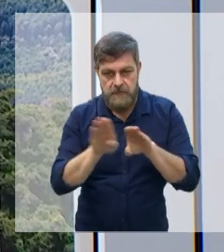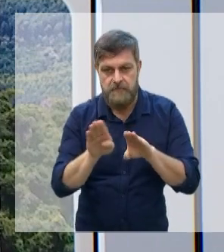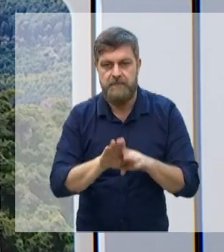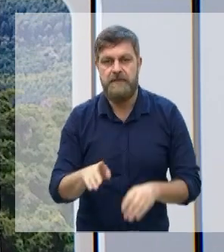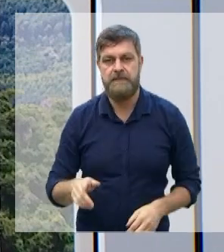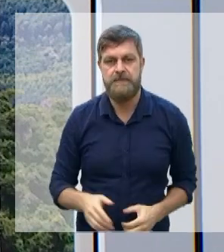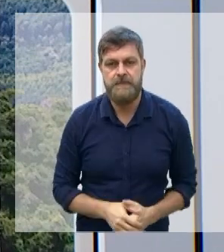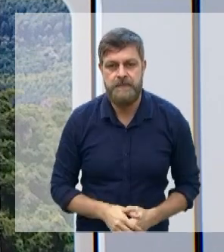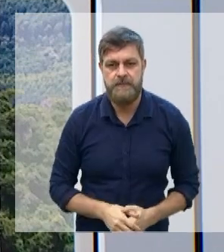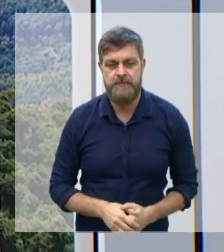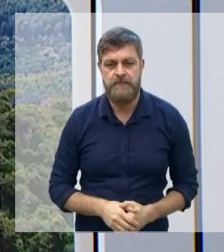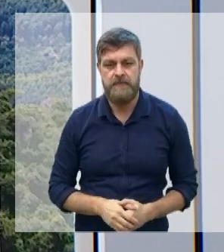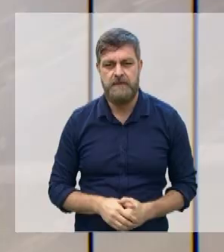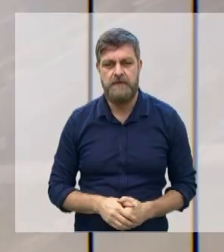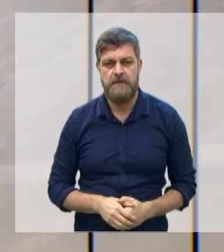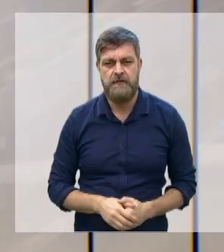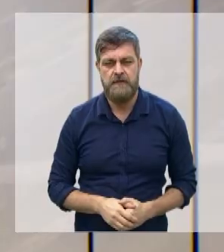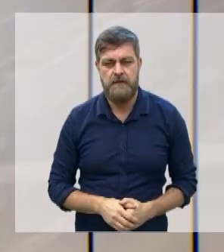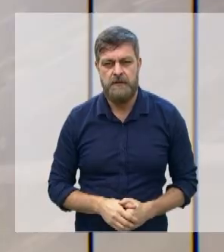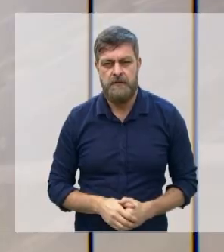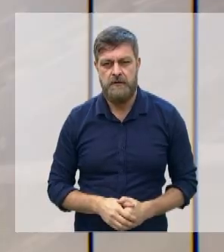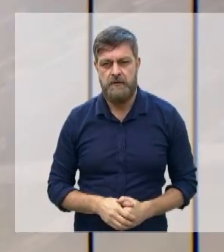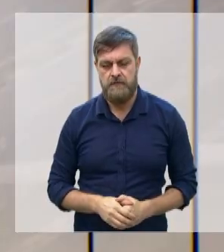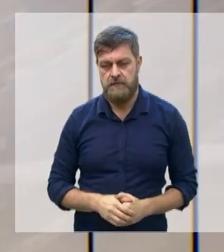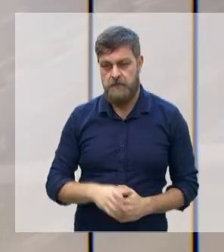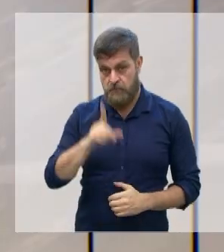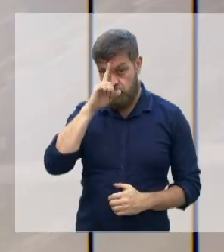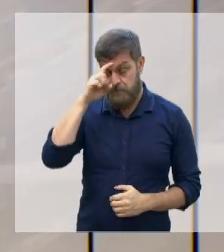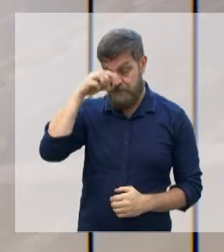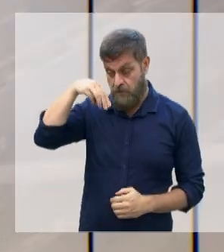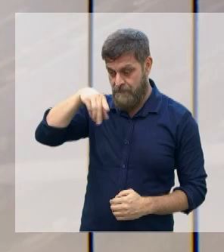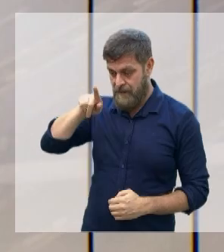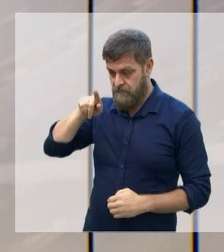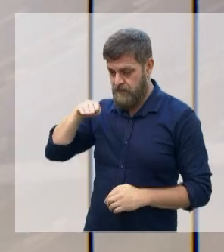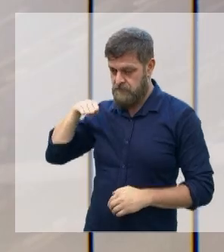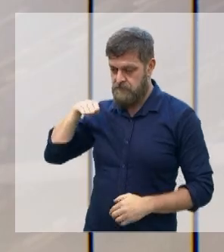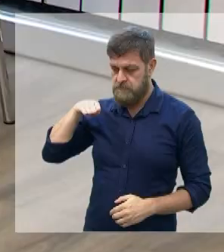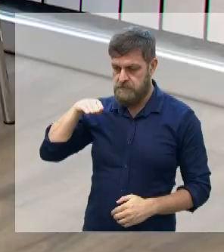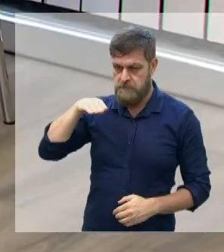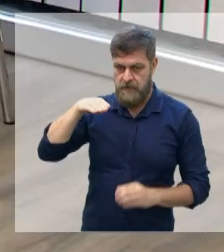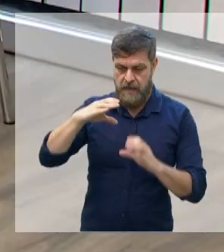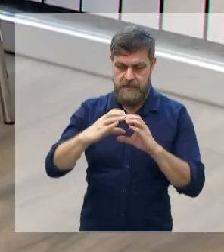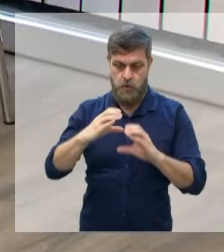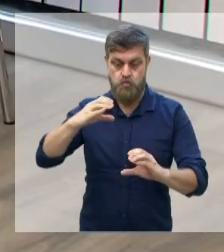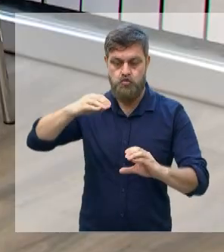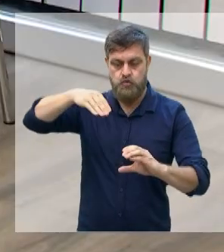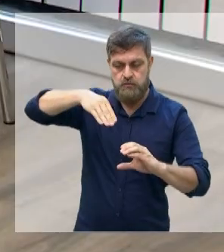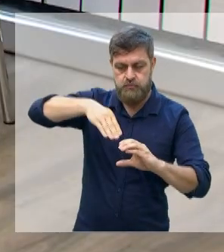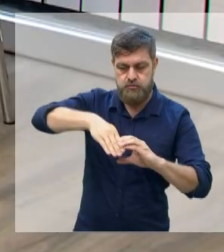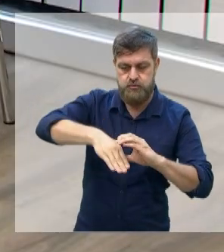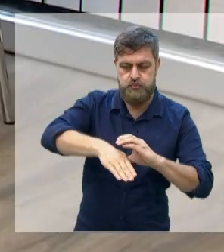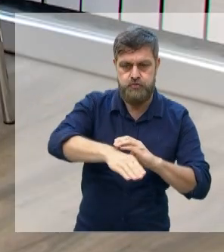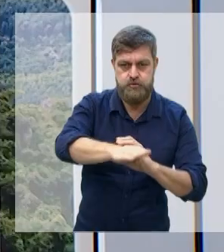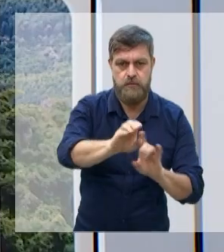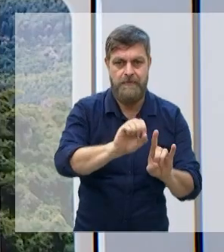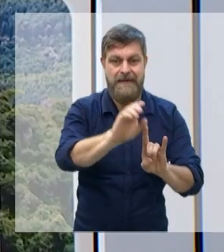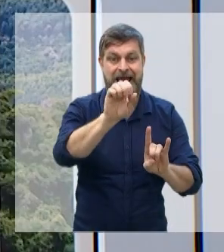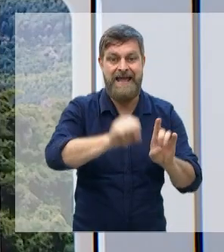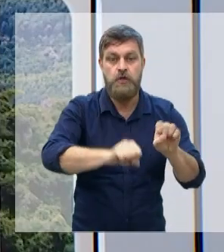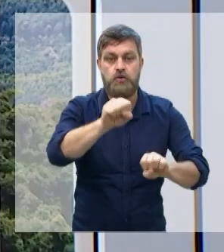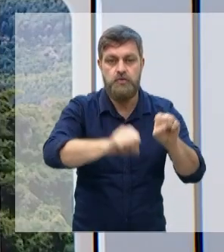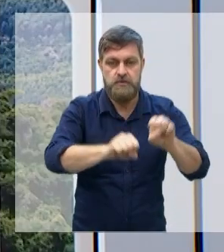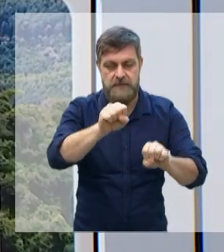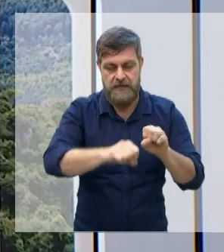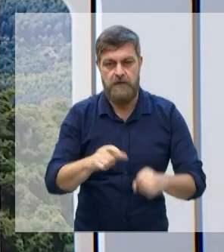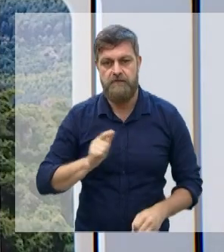por baixo tom é aquele ligamento que se você sai do mário gatti pra pegar o túnel e pra ver indústria isso nós vamos fazer uma mudança